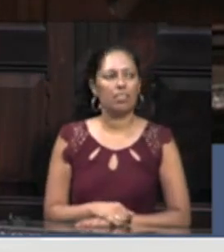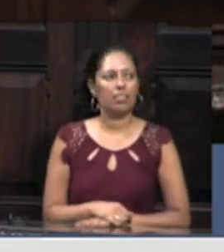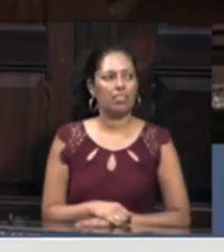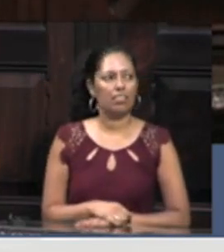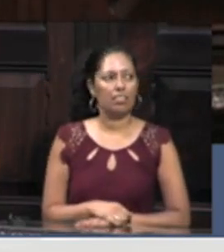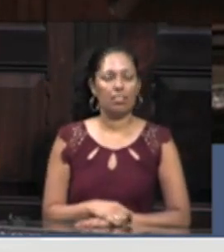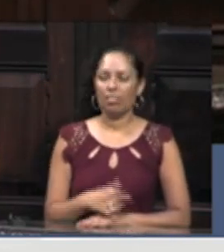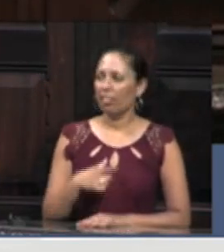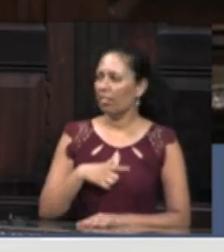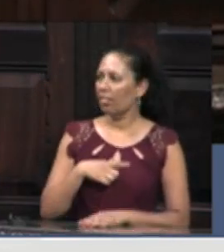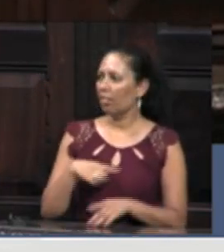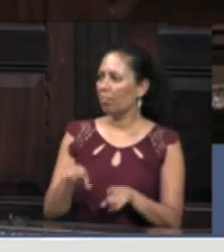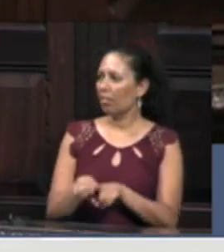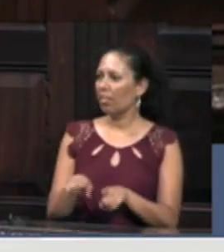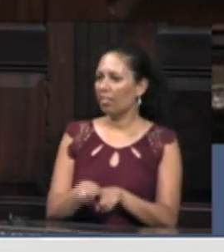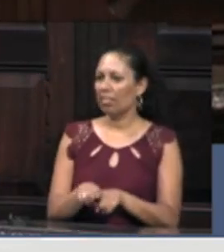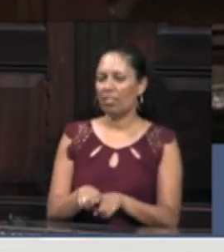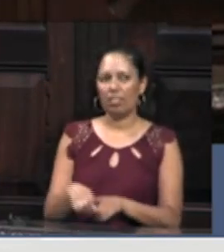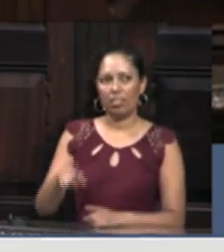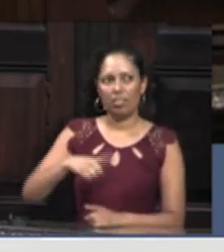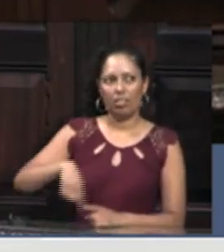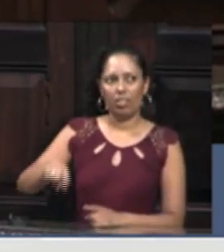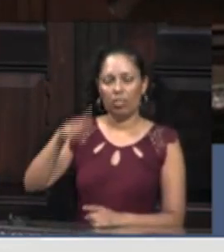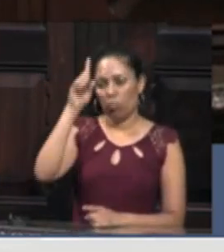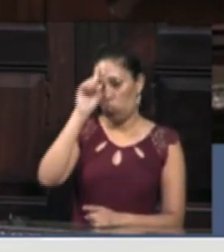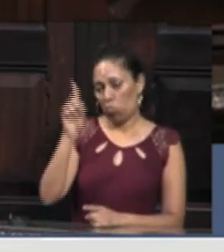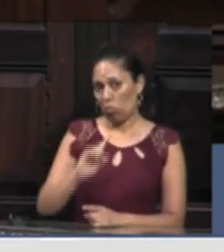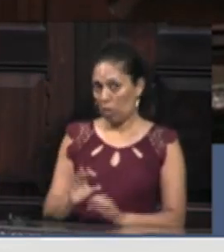E ainda, nós não temos